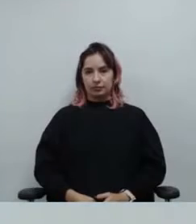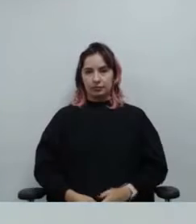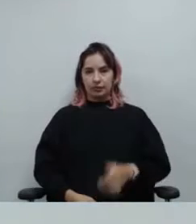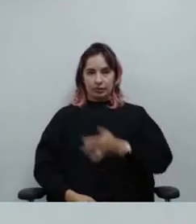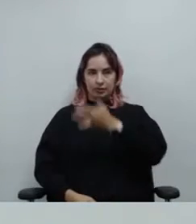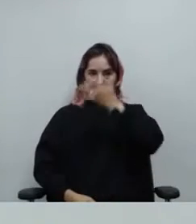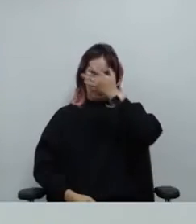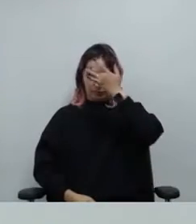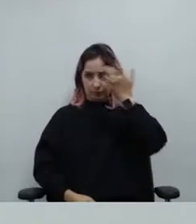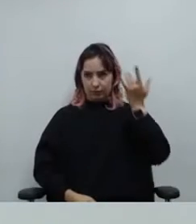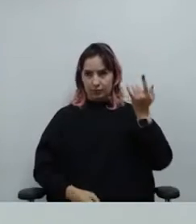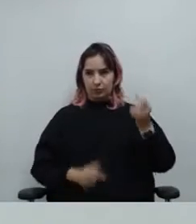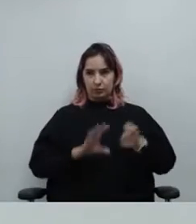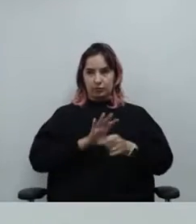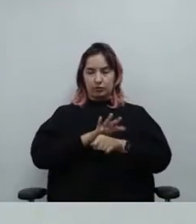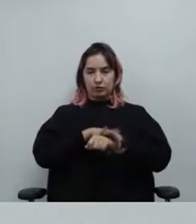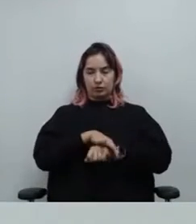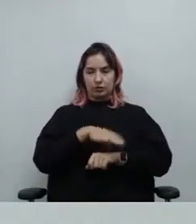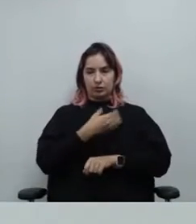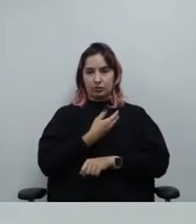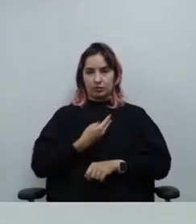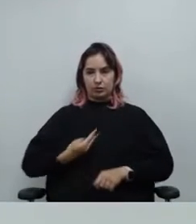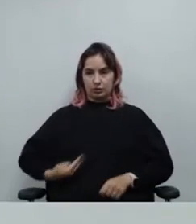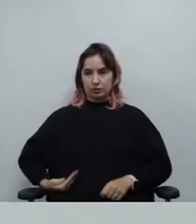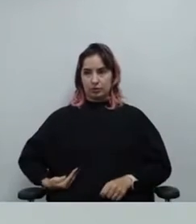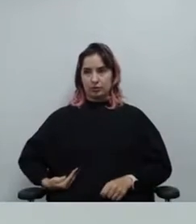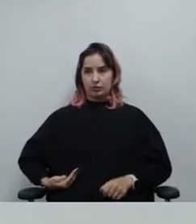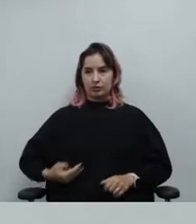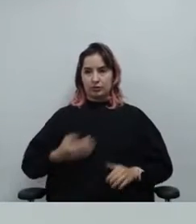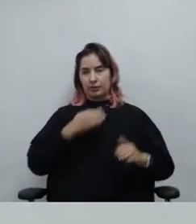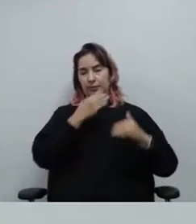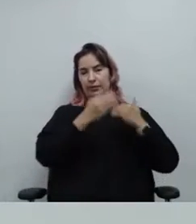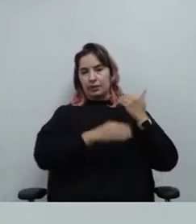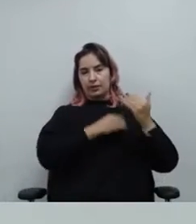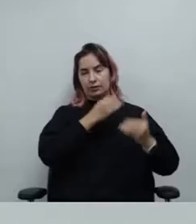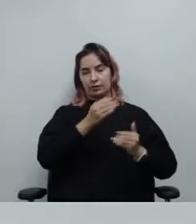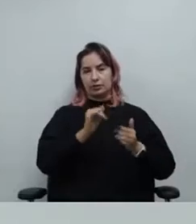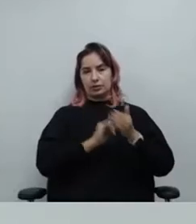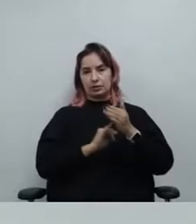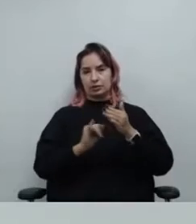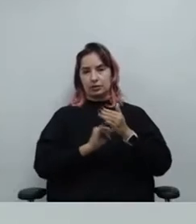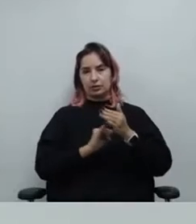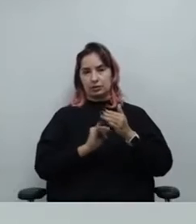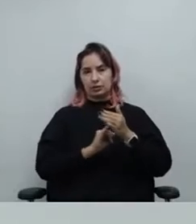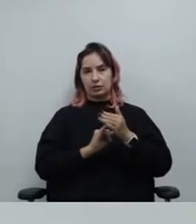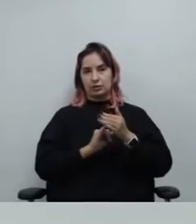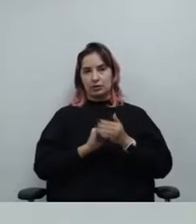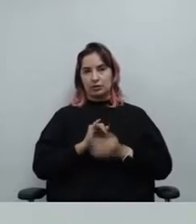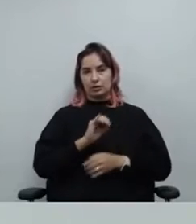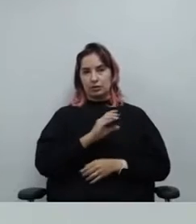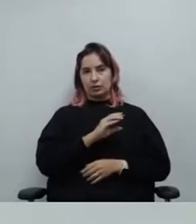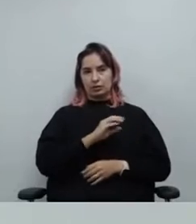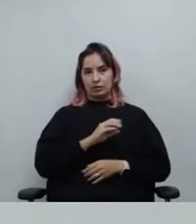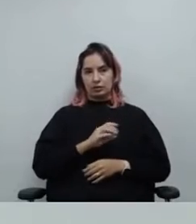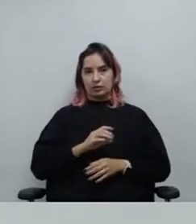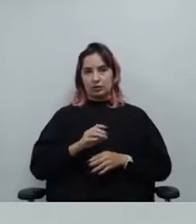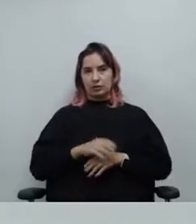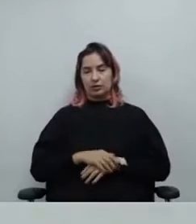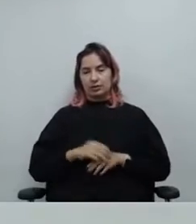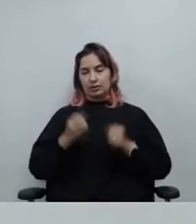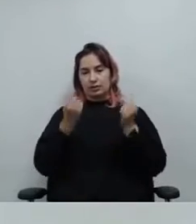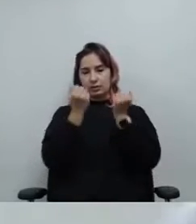pessoas ligadas à segurança pública, vem decorrente desse ato da instituição, de que nenhum defensor ou defensora tem atribuição